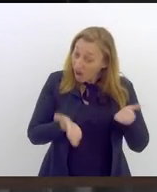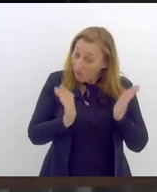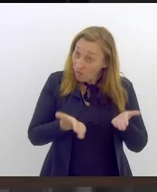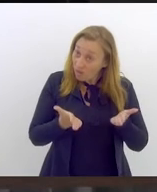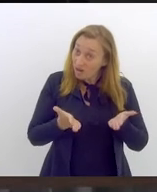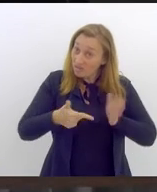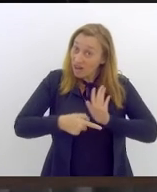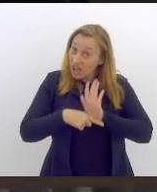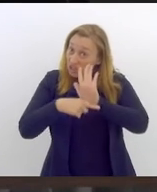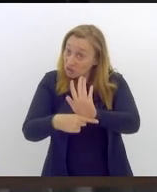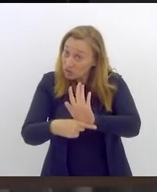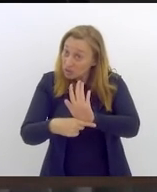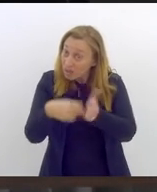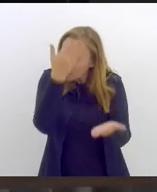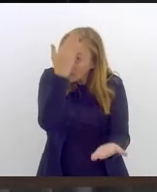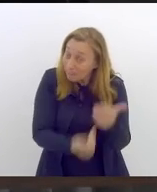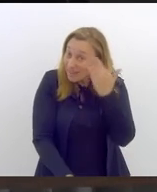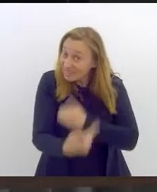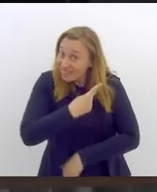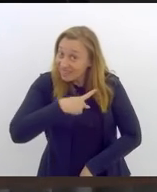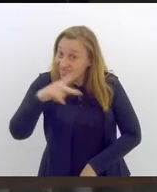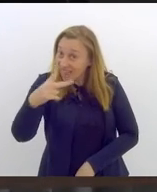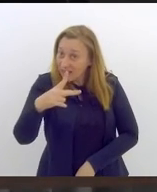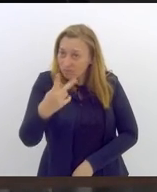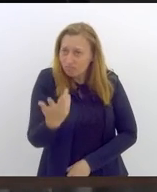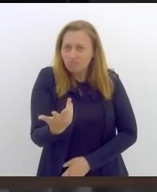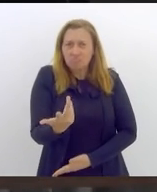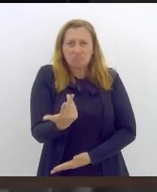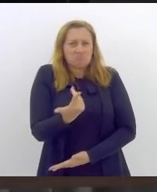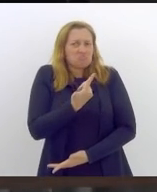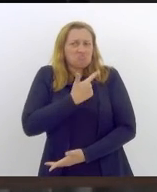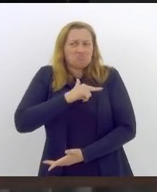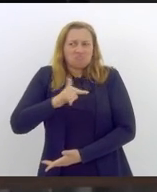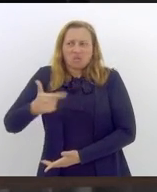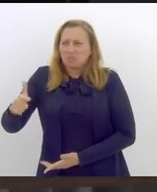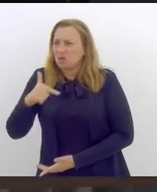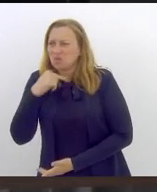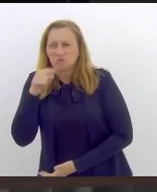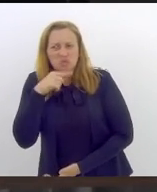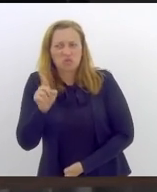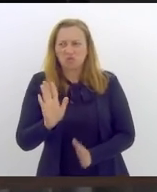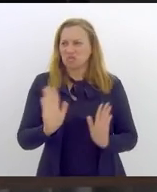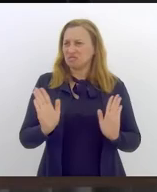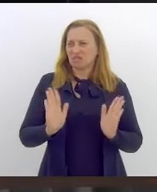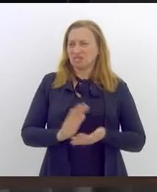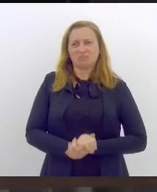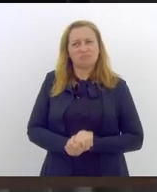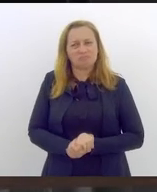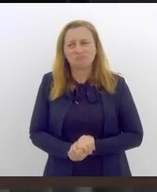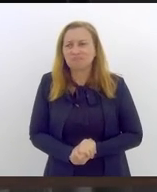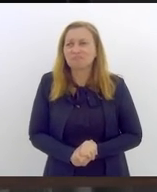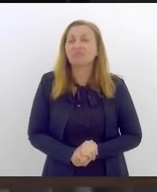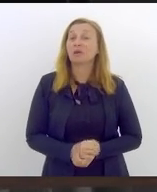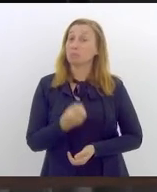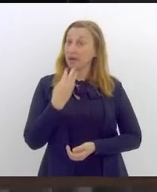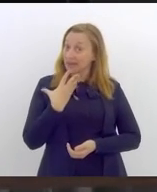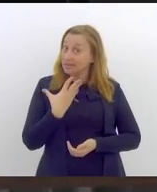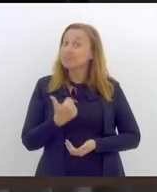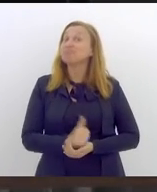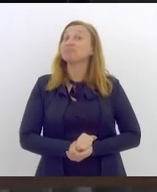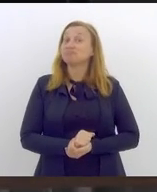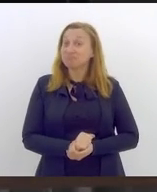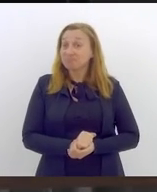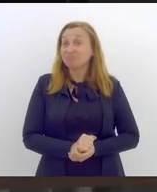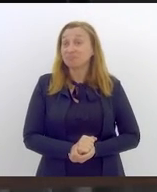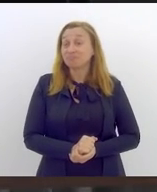contribuir para a derrota dele eu não tenho a menor dúvida quanto a isso pois bem